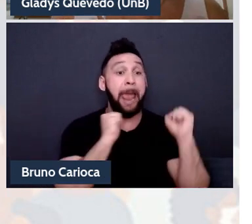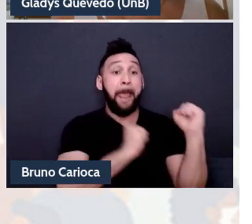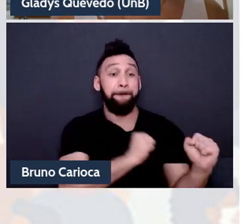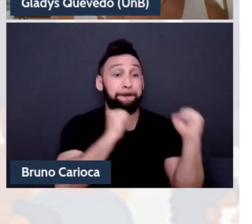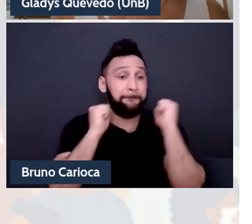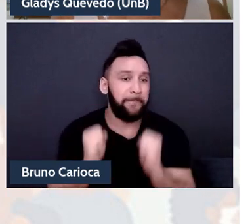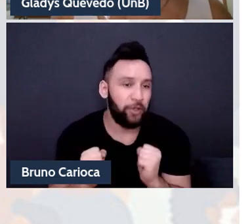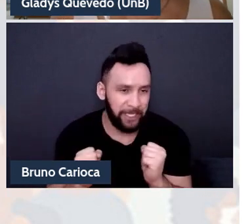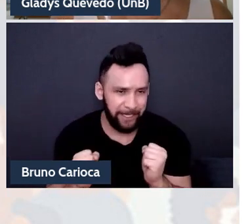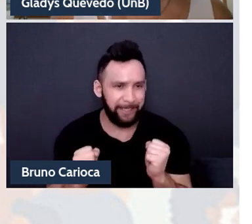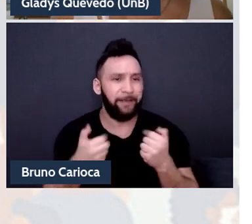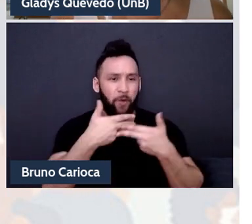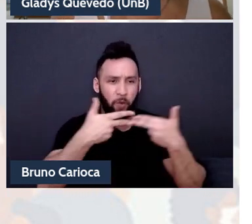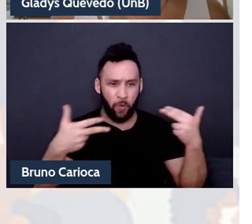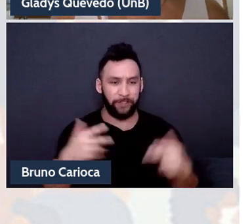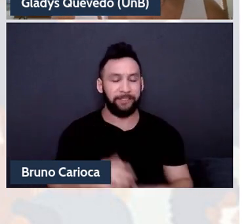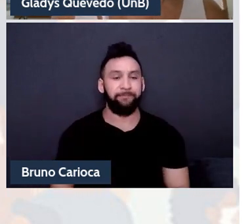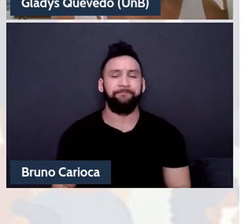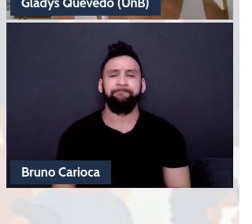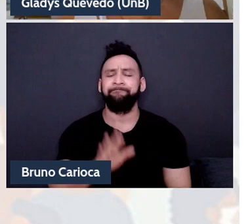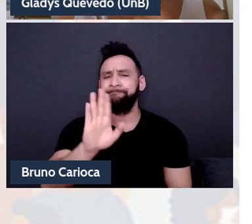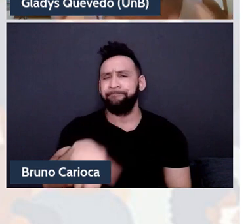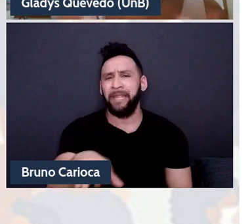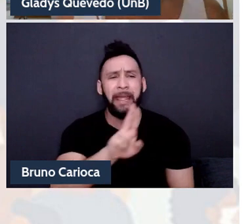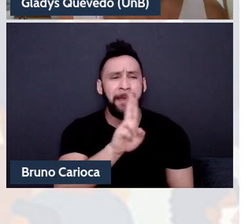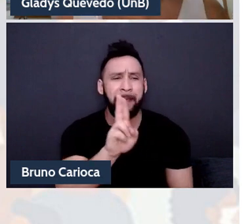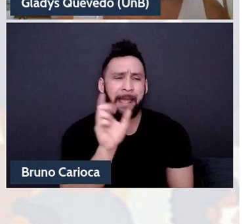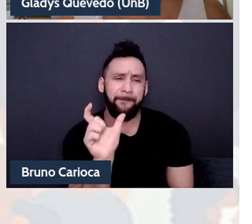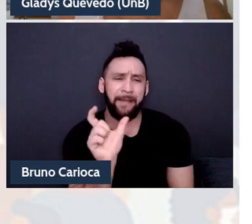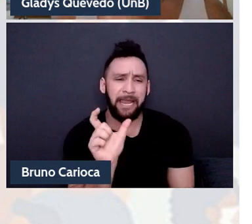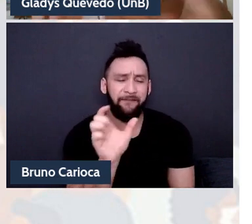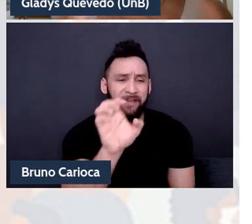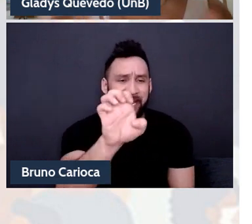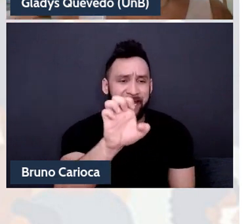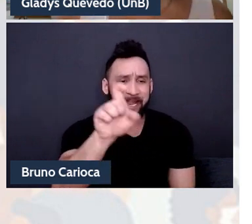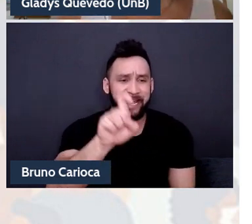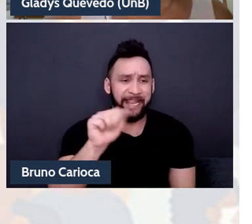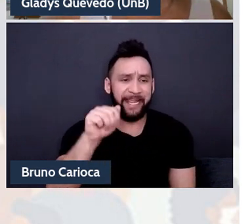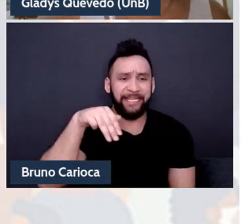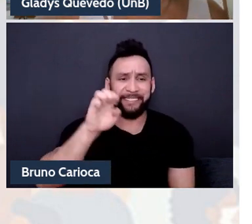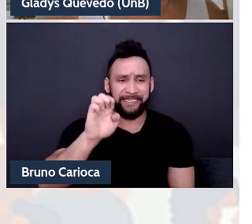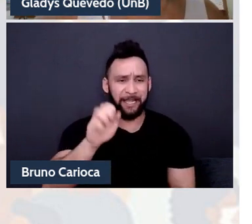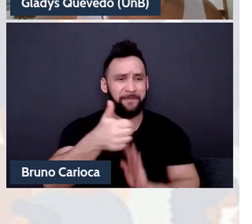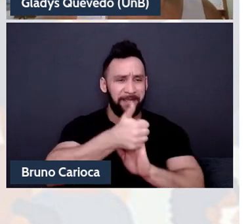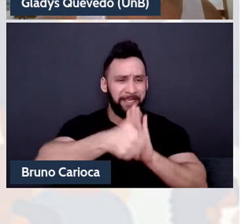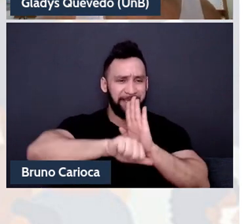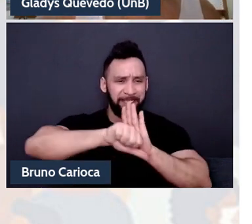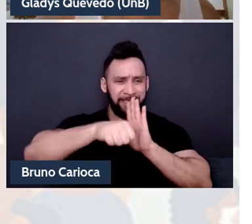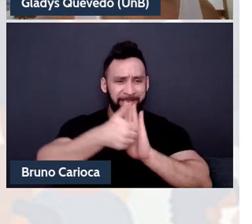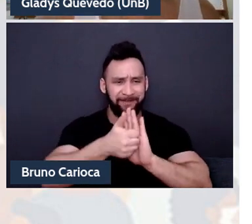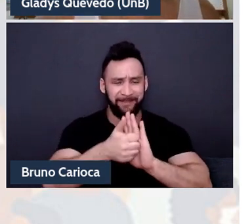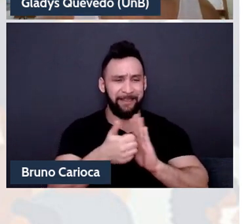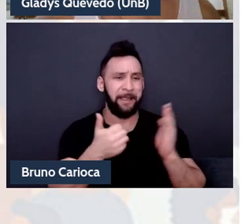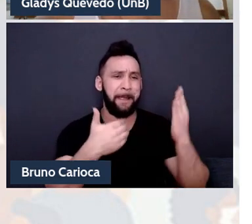palavra exame para provas de sala de aula, né? Mas a gente pode usar aí como sinônimos, né?